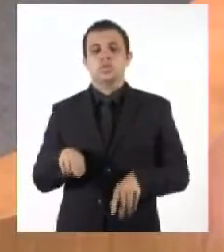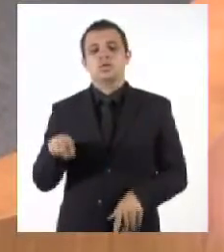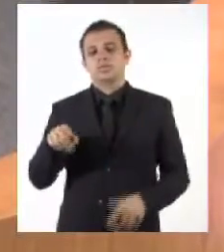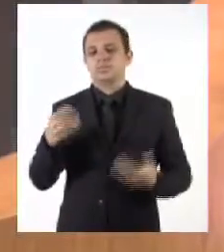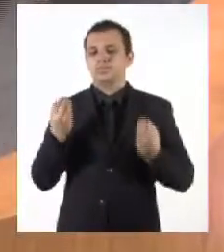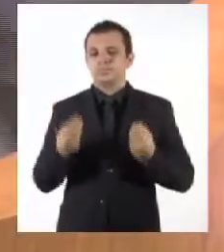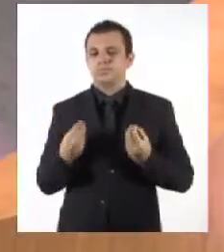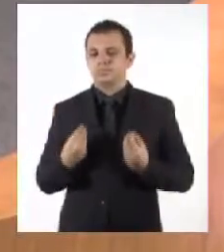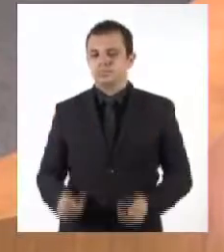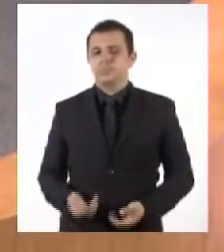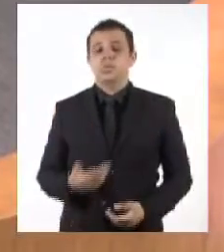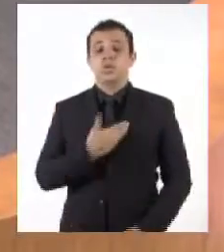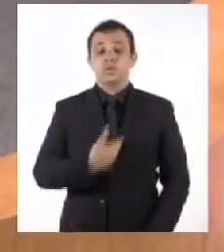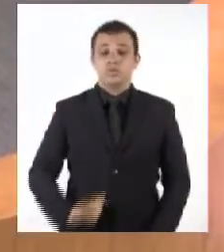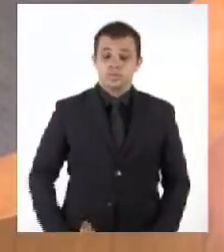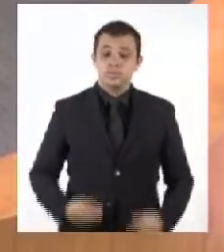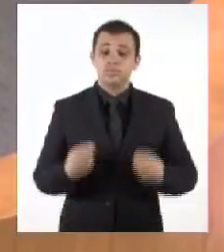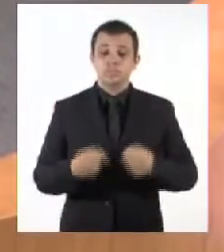governador precisa